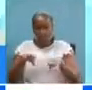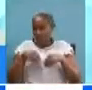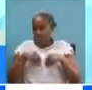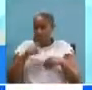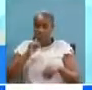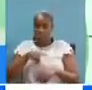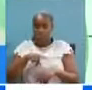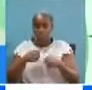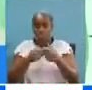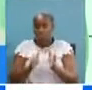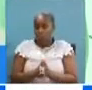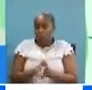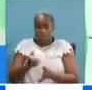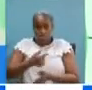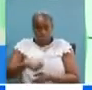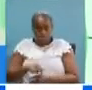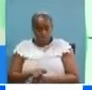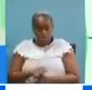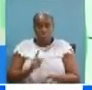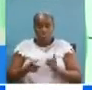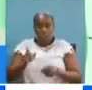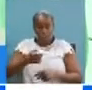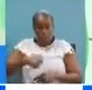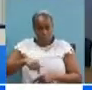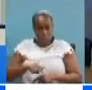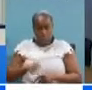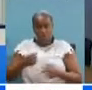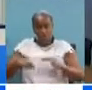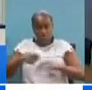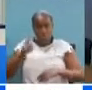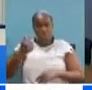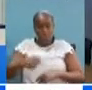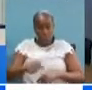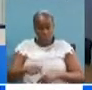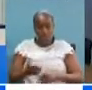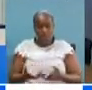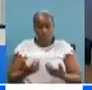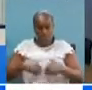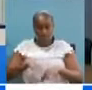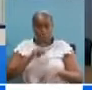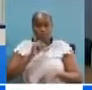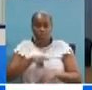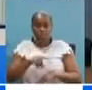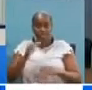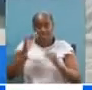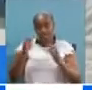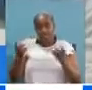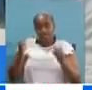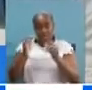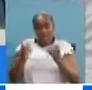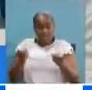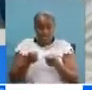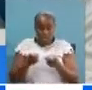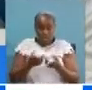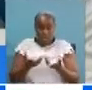a possibilidade, sobretudo, nós somos aquilo que somos, os recursos são os recursos que nós temos, mas é possível também racionalizar. O